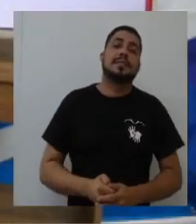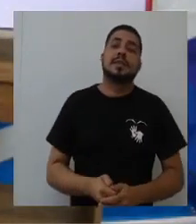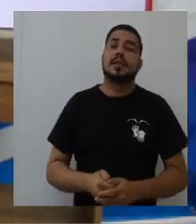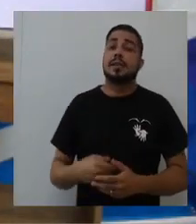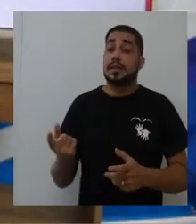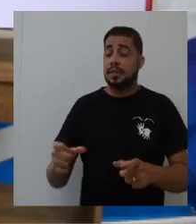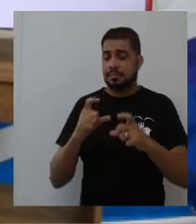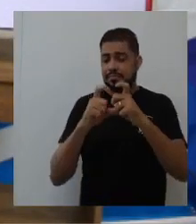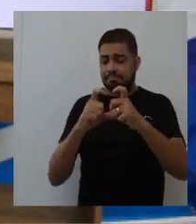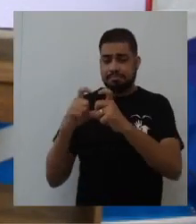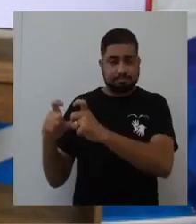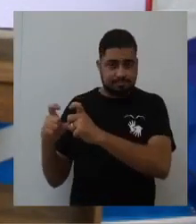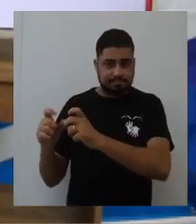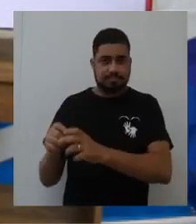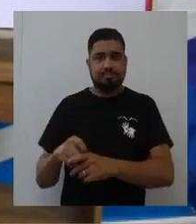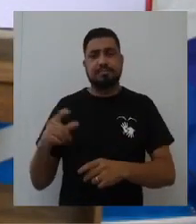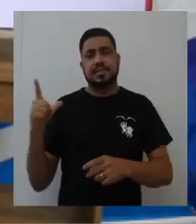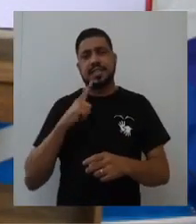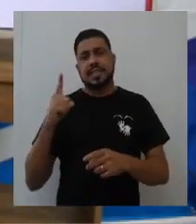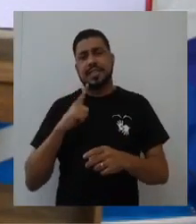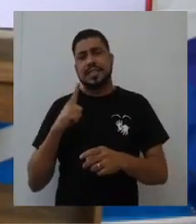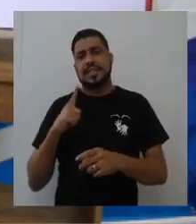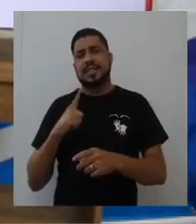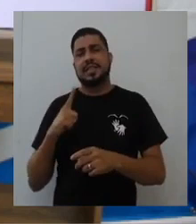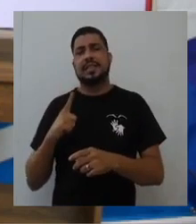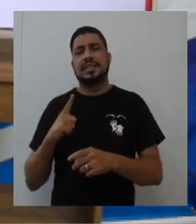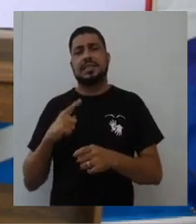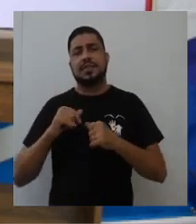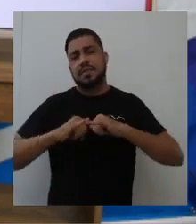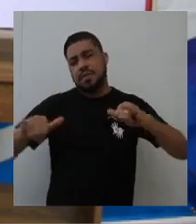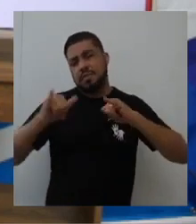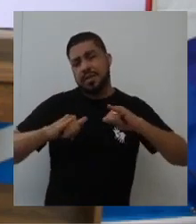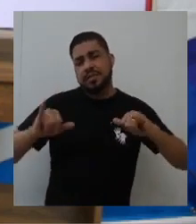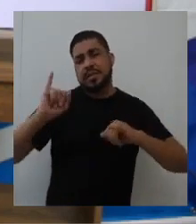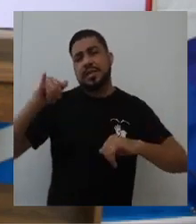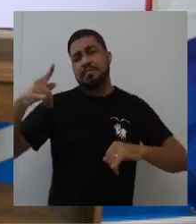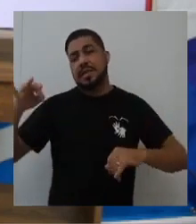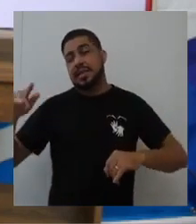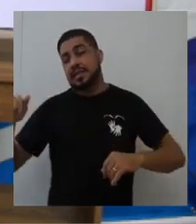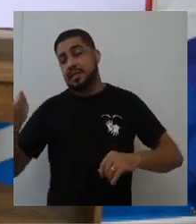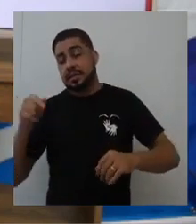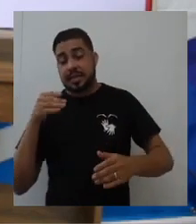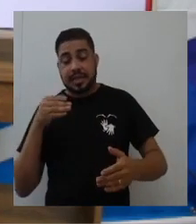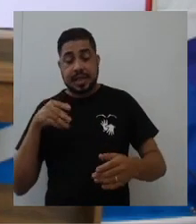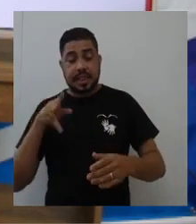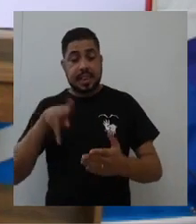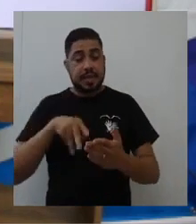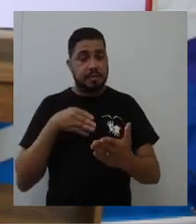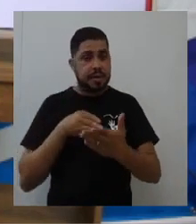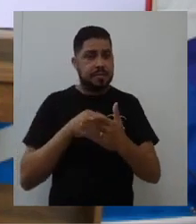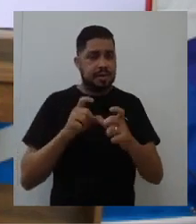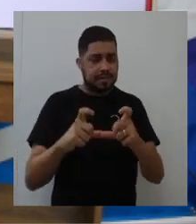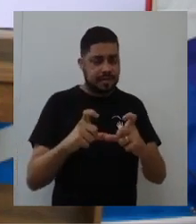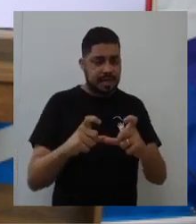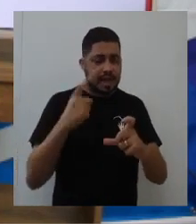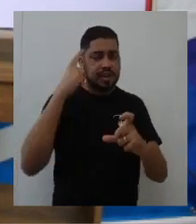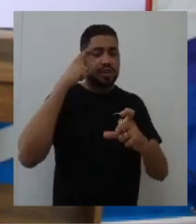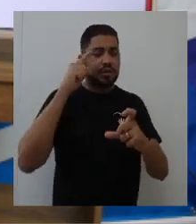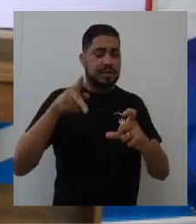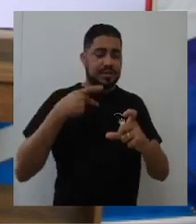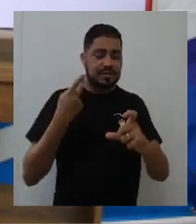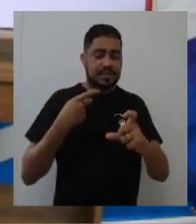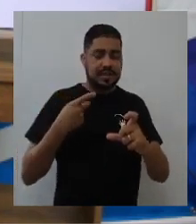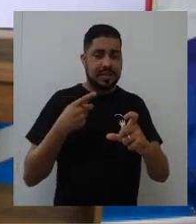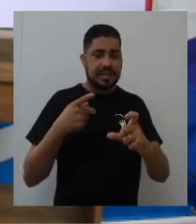A tirinha trabalhou numa informação implícita. Você leu até o primeiro quadrinho e achou que o H ia dizer aquilo.